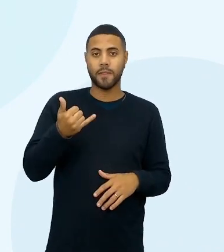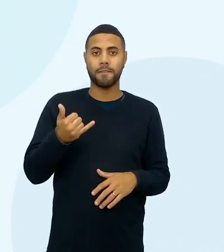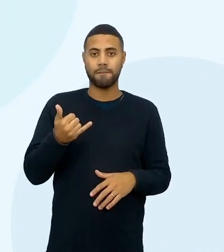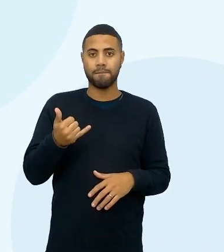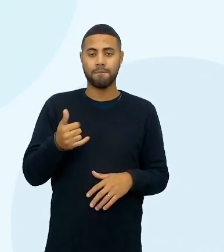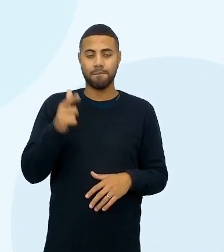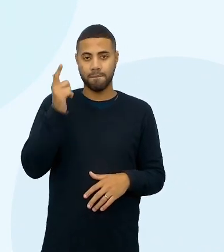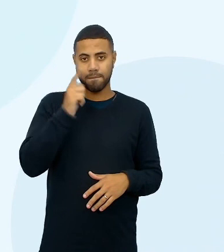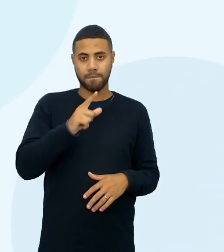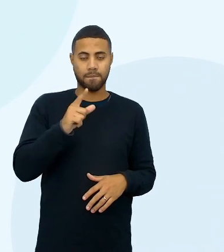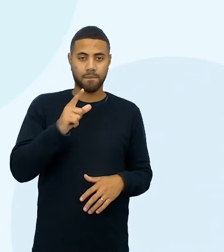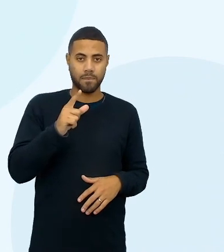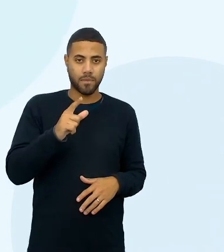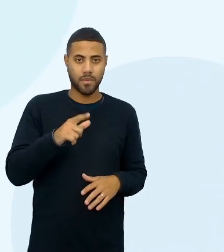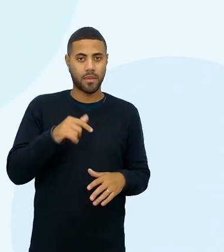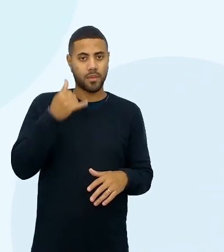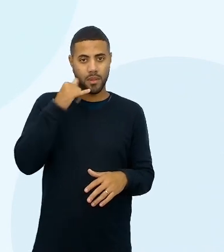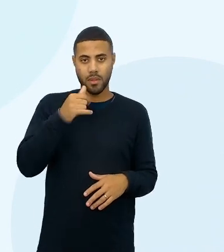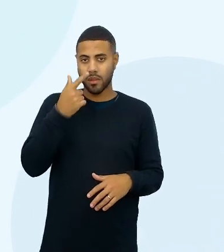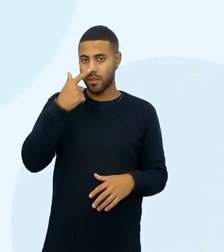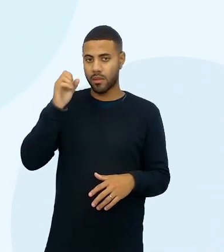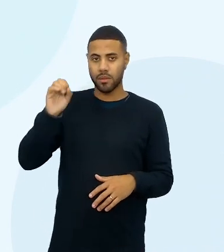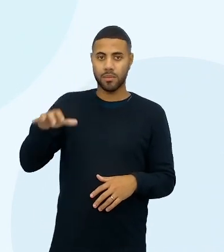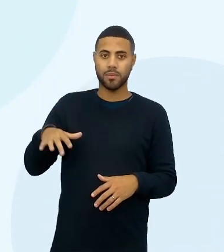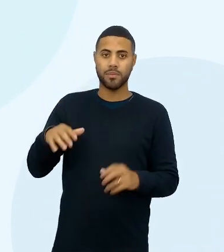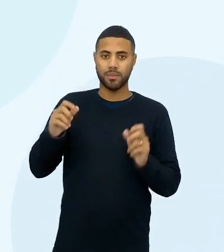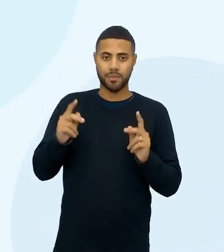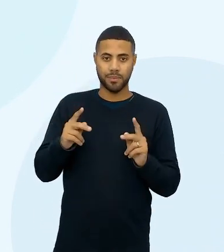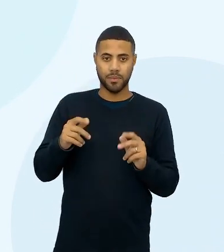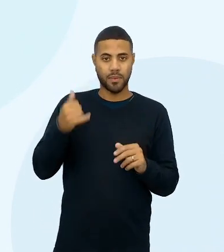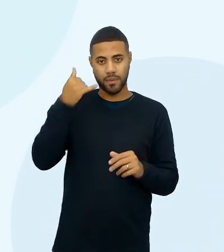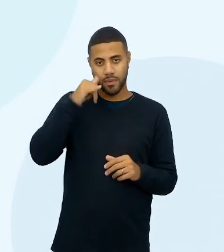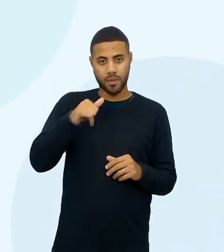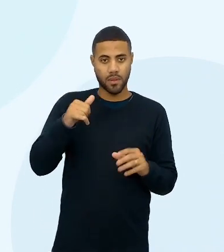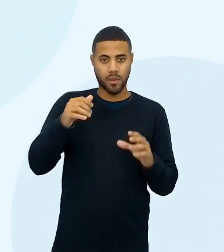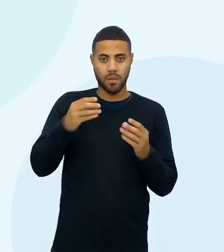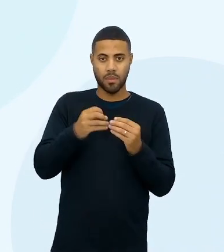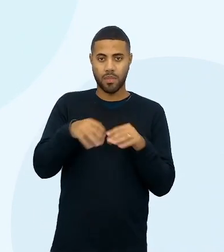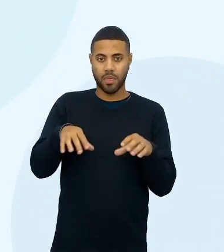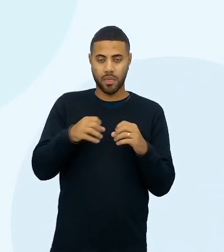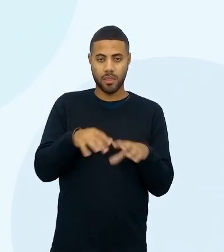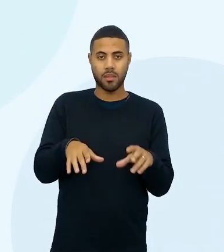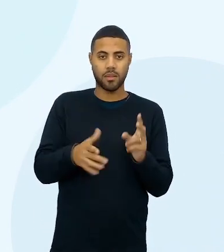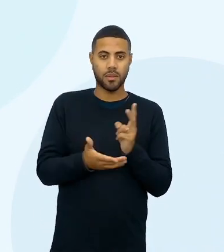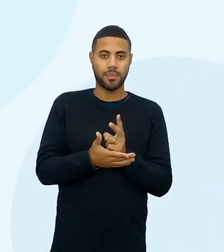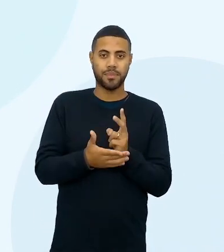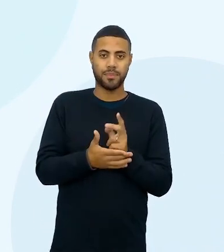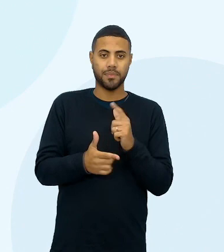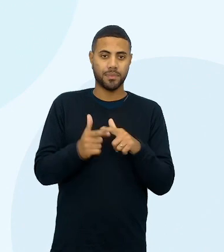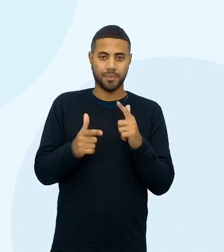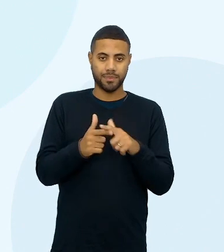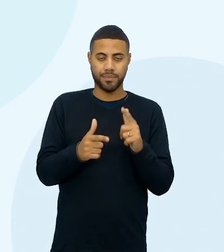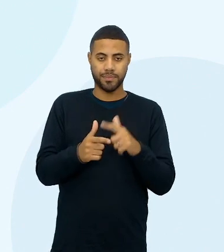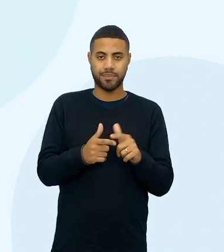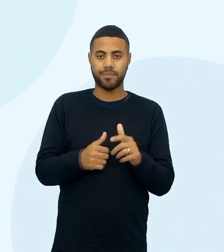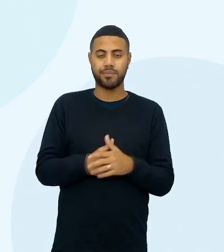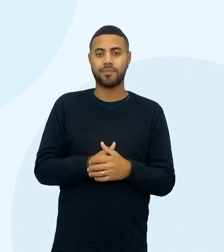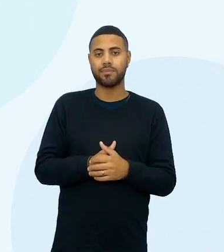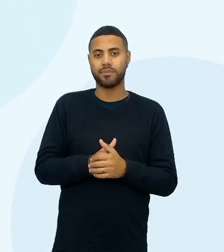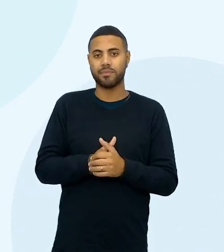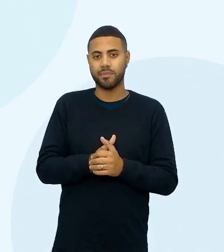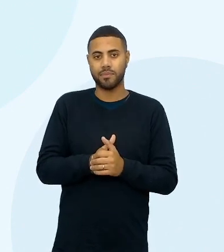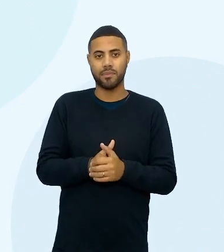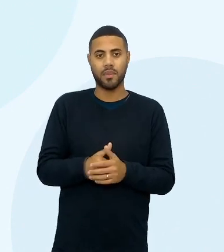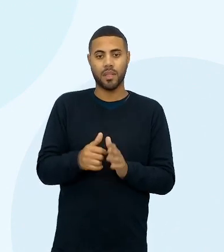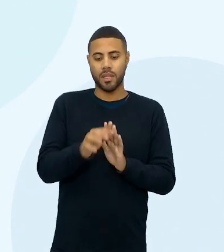que seriam descartados. Evita o desperdício, o impacto ambiental e os problemas sanitários. Não esqueça